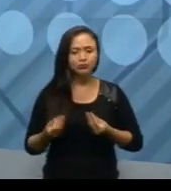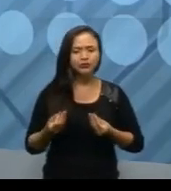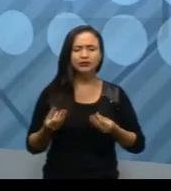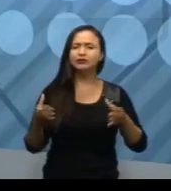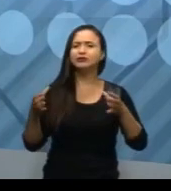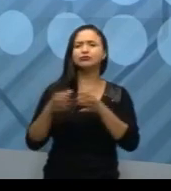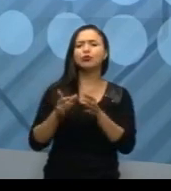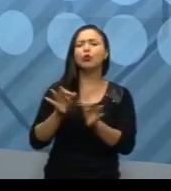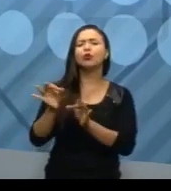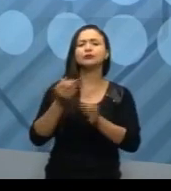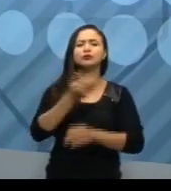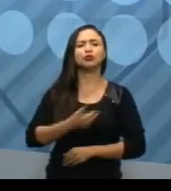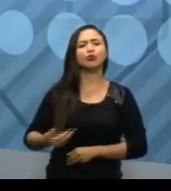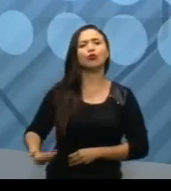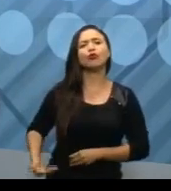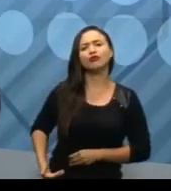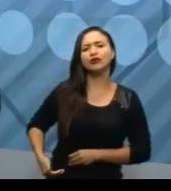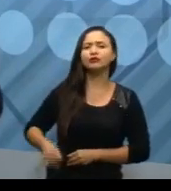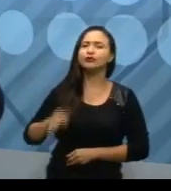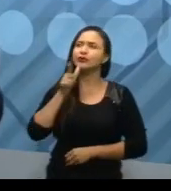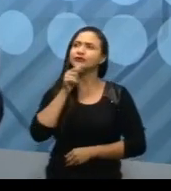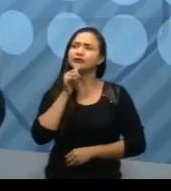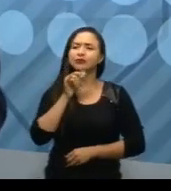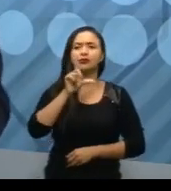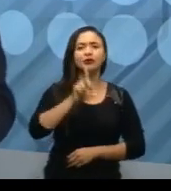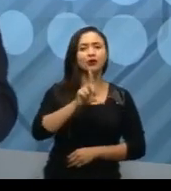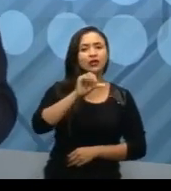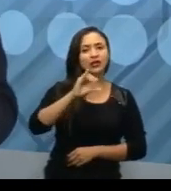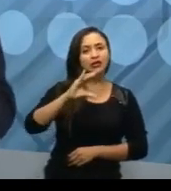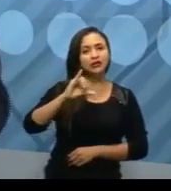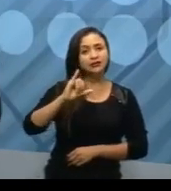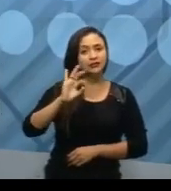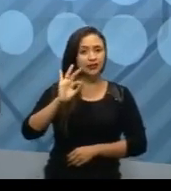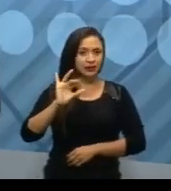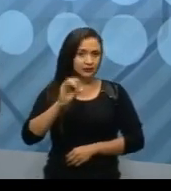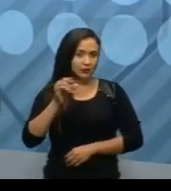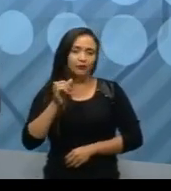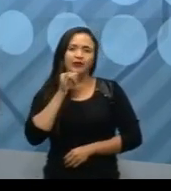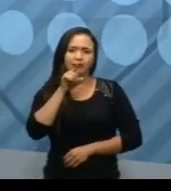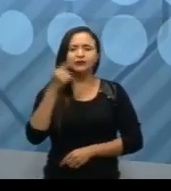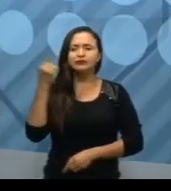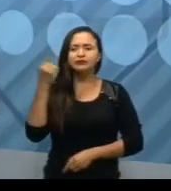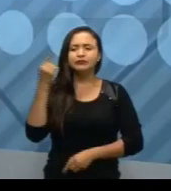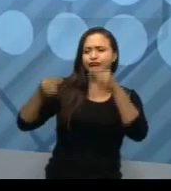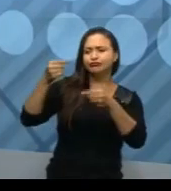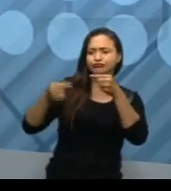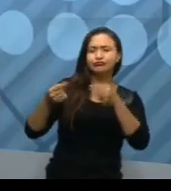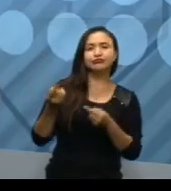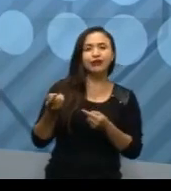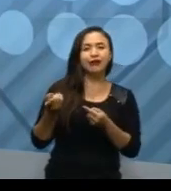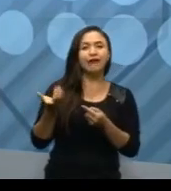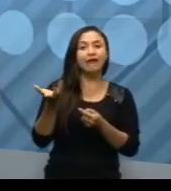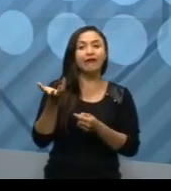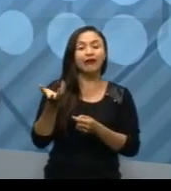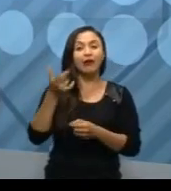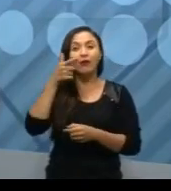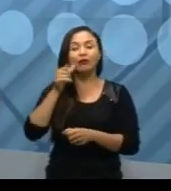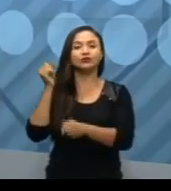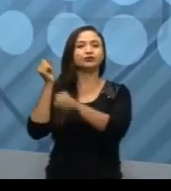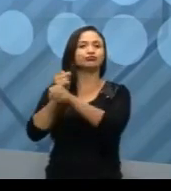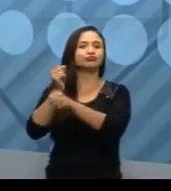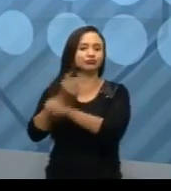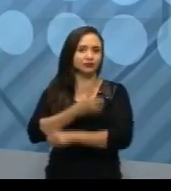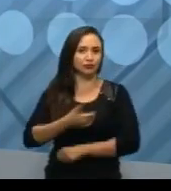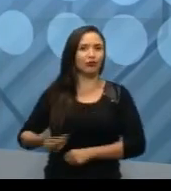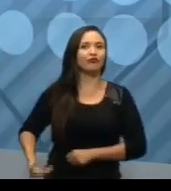públicas, né? Orçamentos públicos, licitações, se você for concorrer a uma licitação onde outros